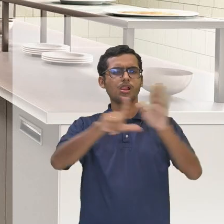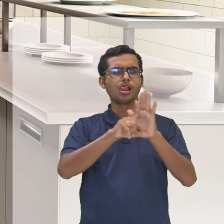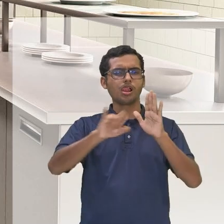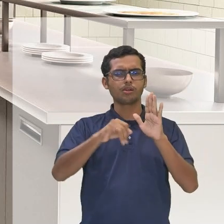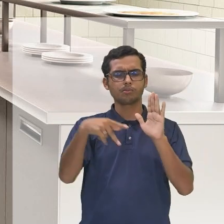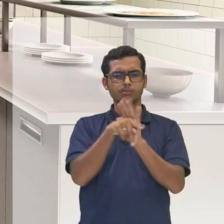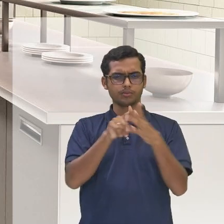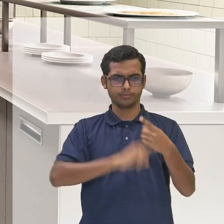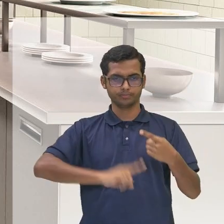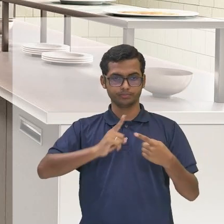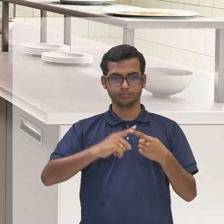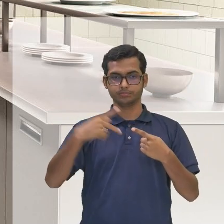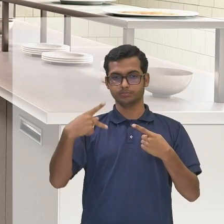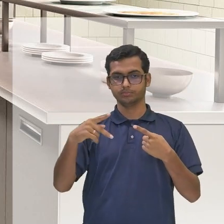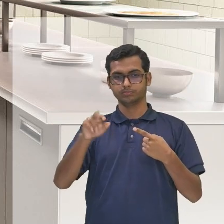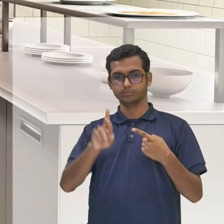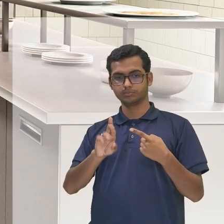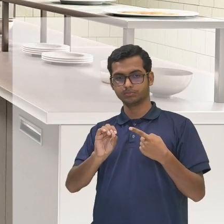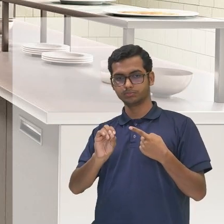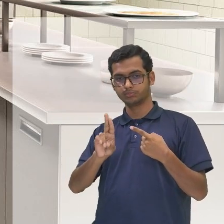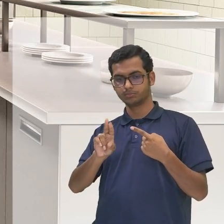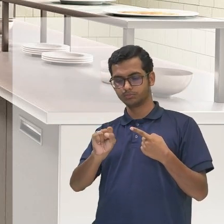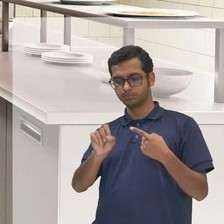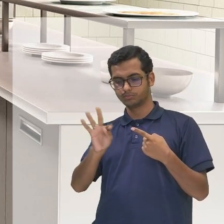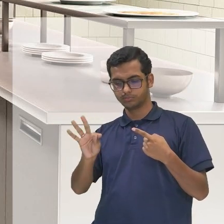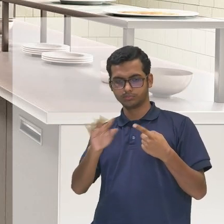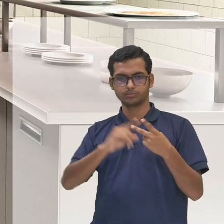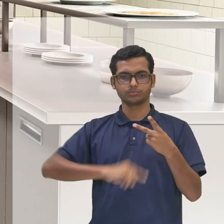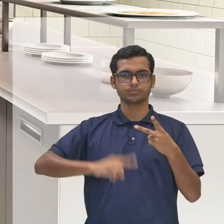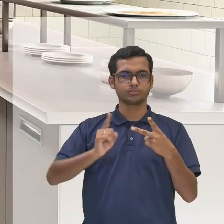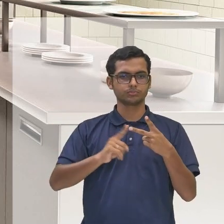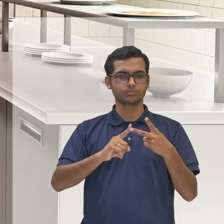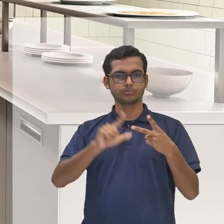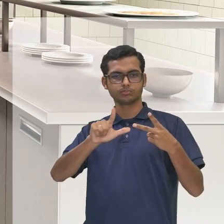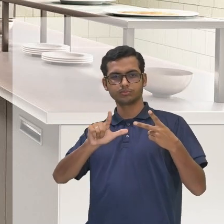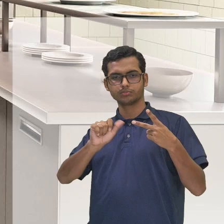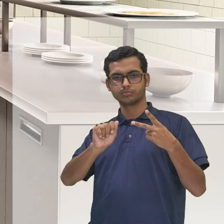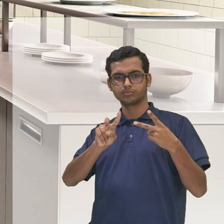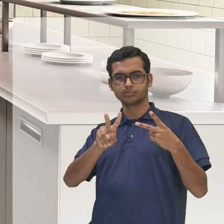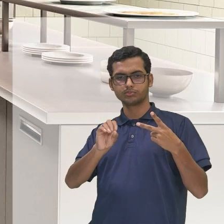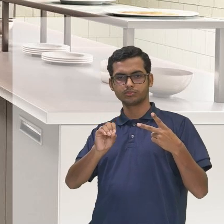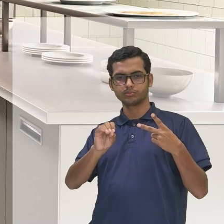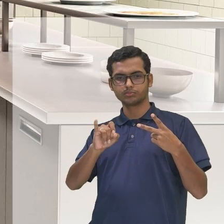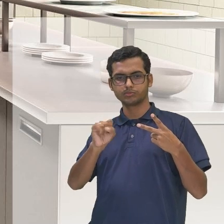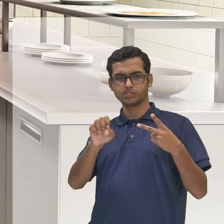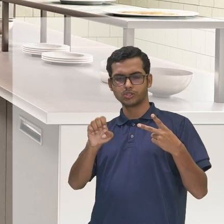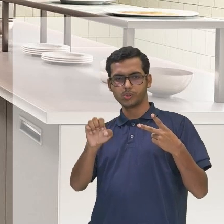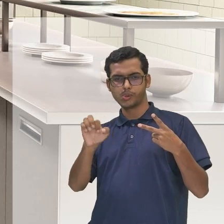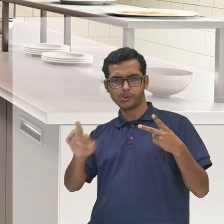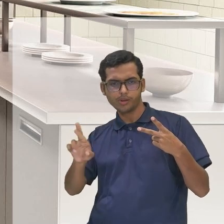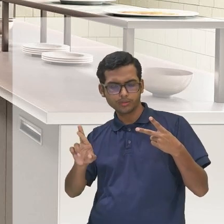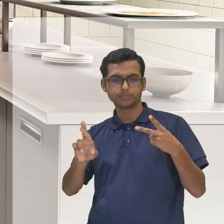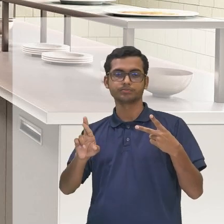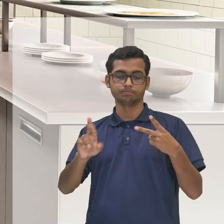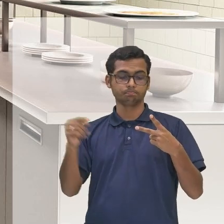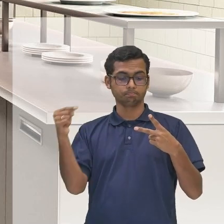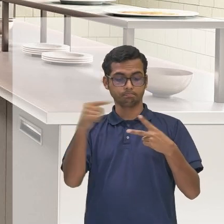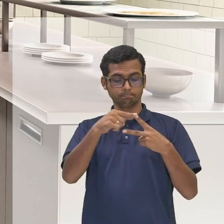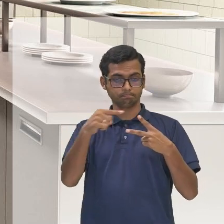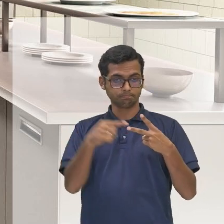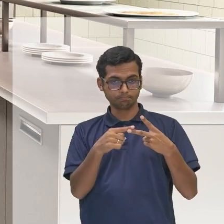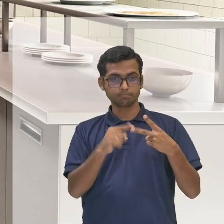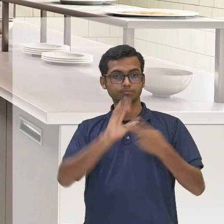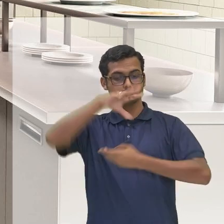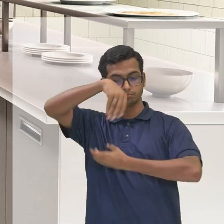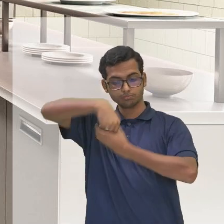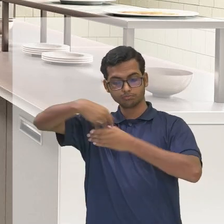de Lavoisier na química, né? Na estequiometria especificamente. Mas é importante entender o seguinte: quando a